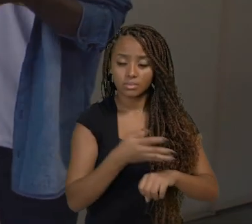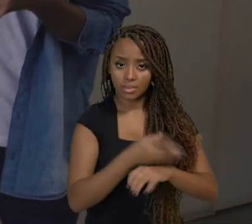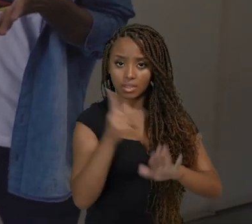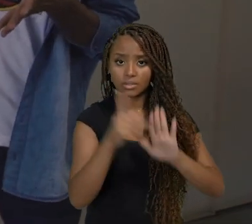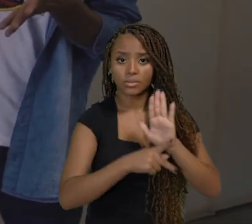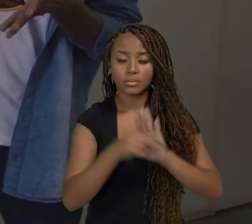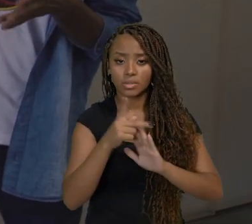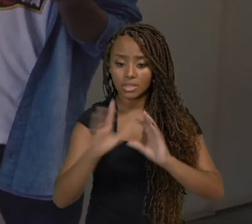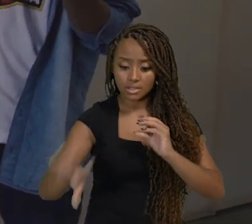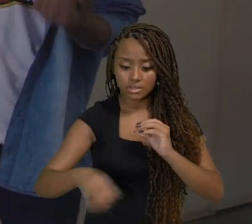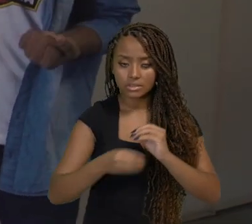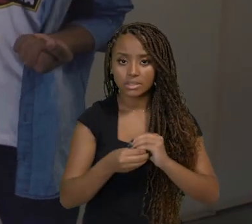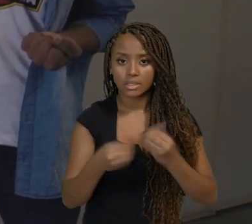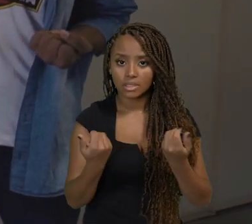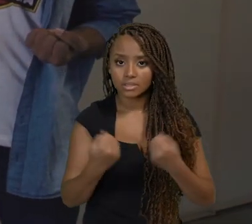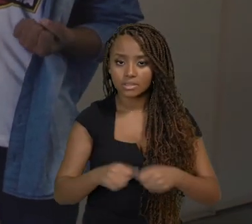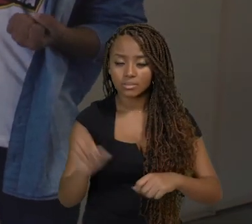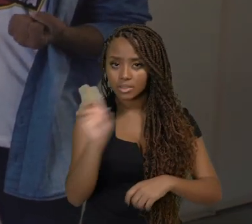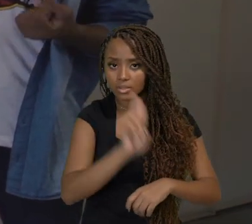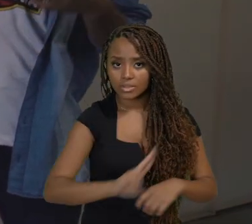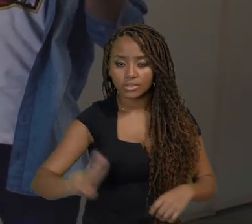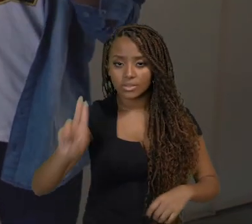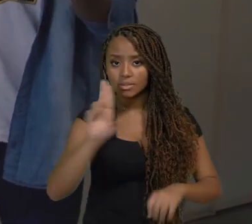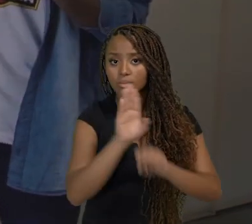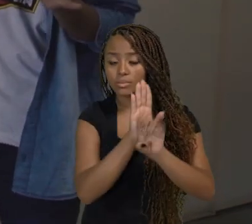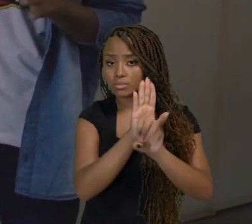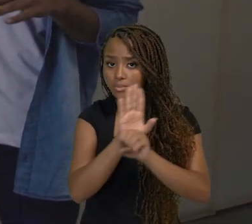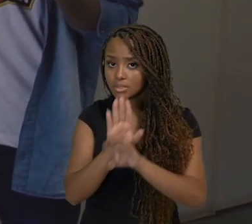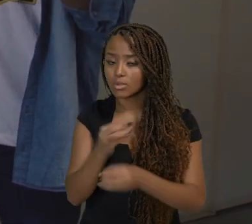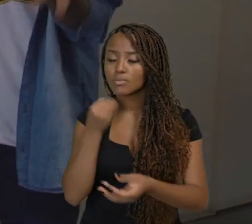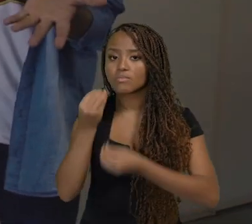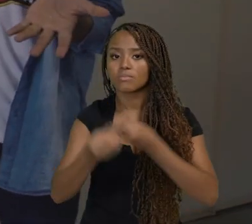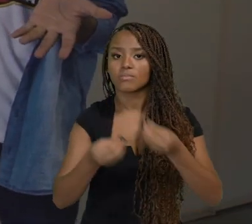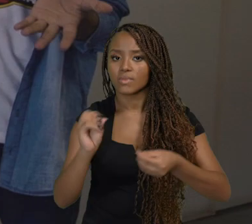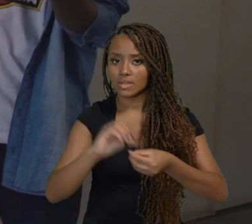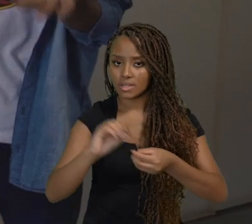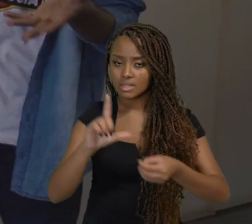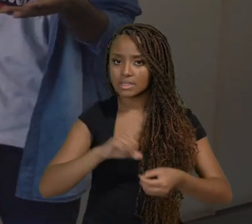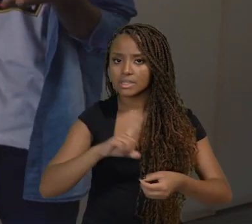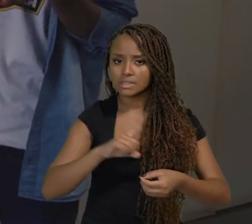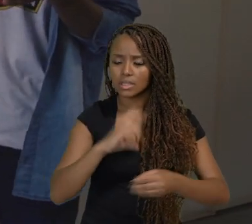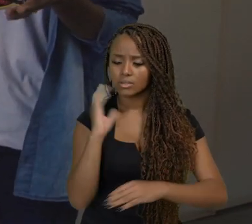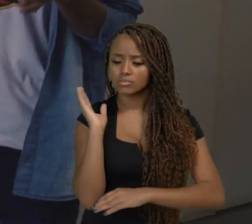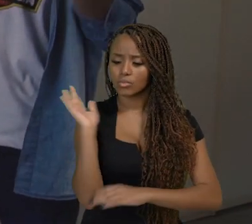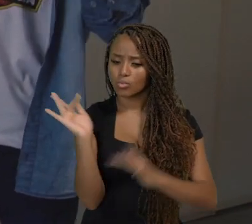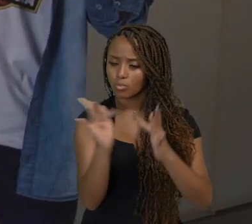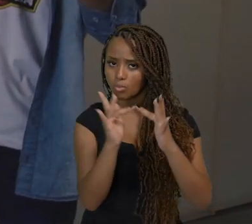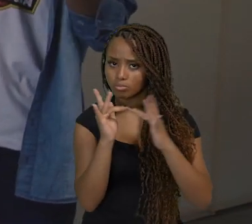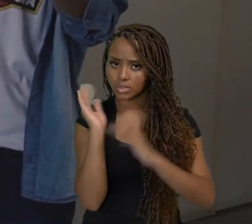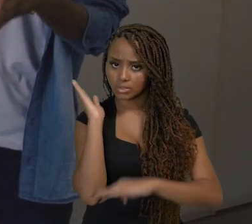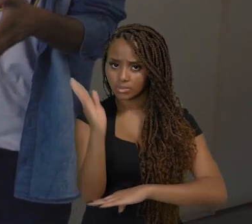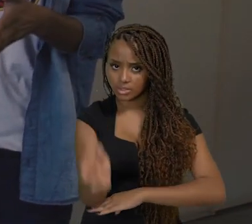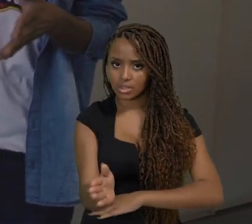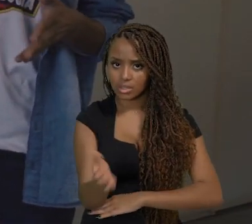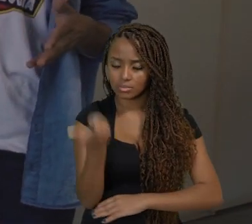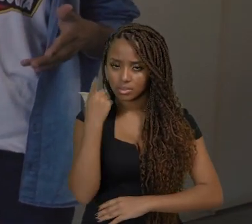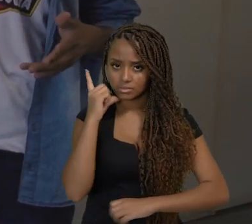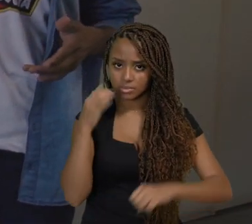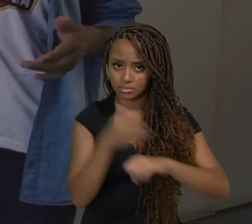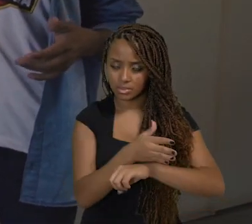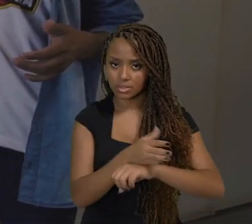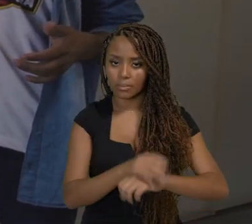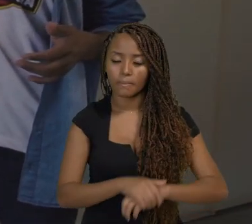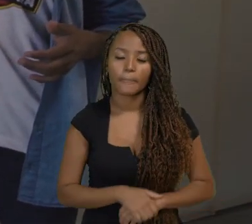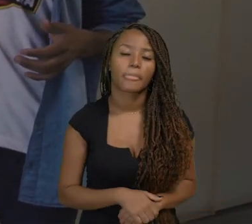quiser integrar ele e usufruir desses benefícios, como é que eles fazem? Existe algum canal diretamente para eles poderem ingressar